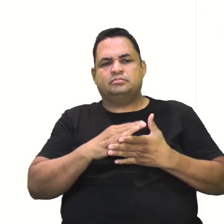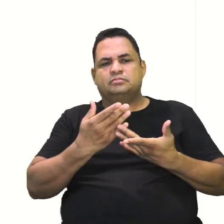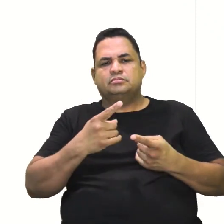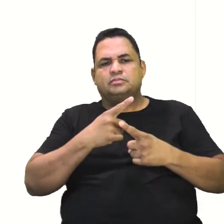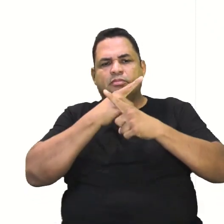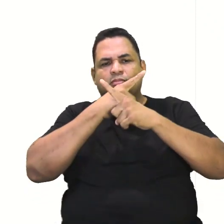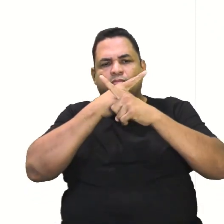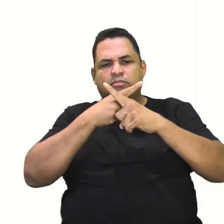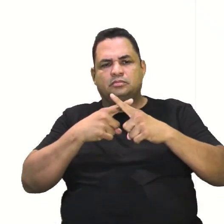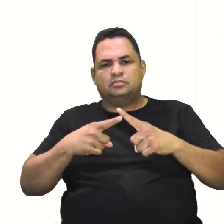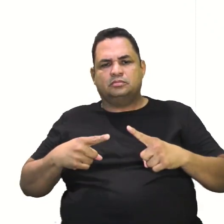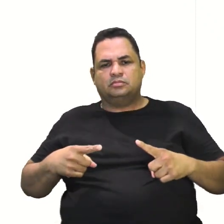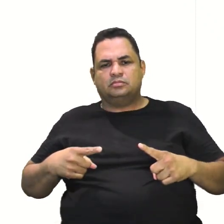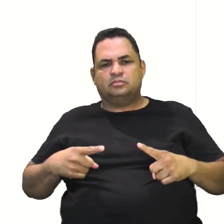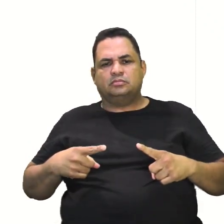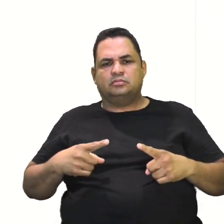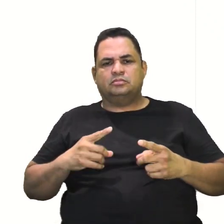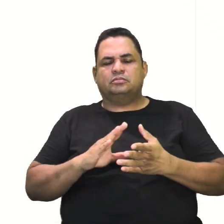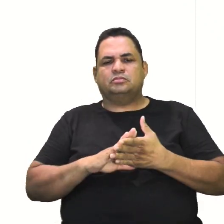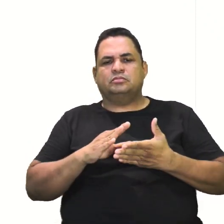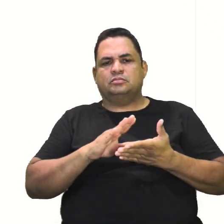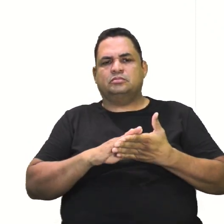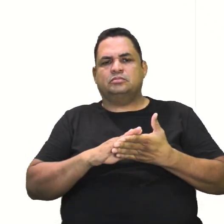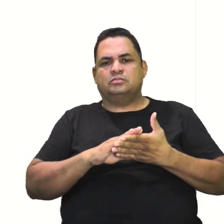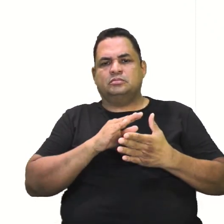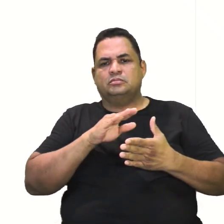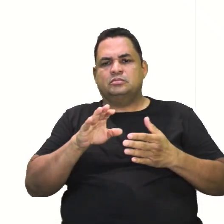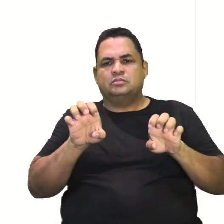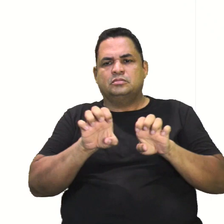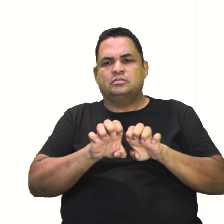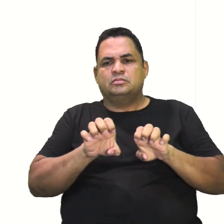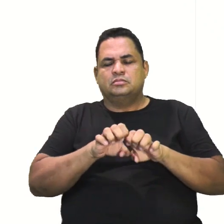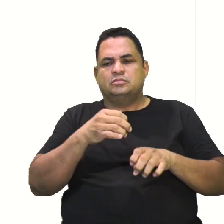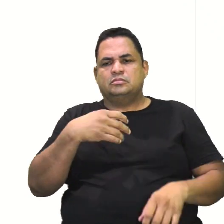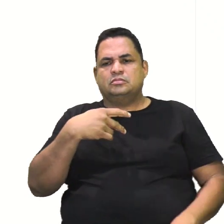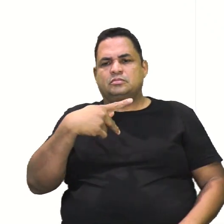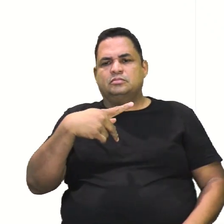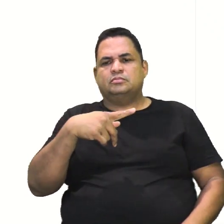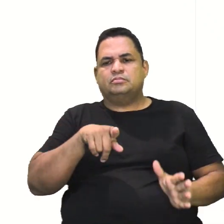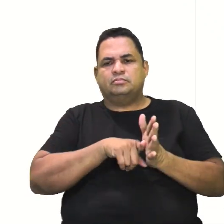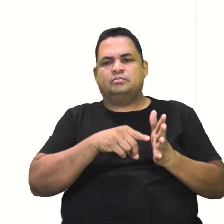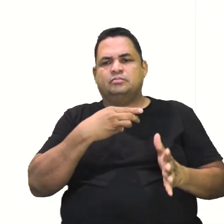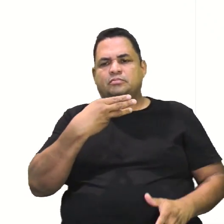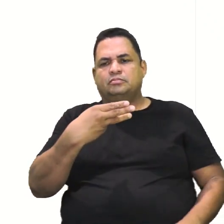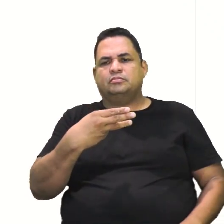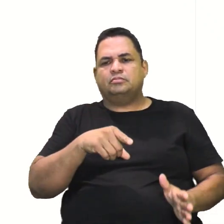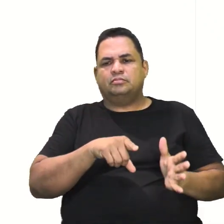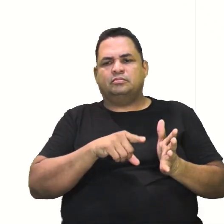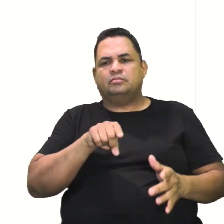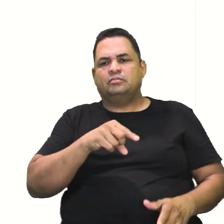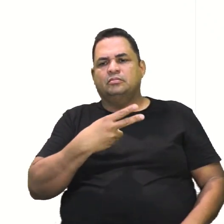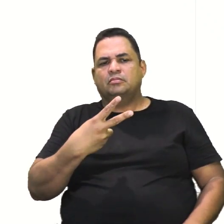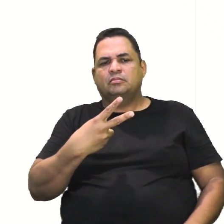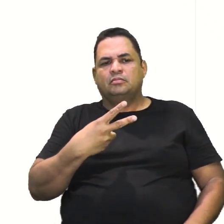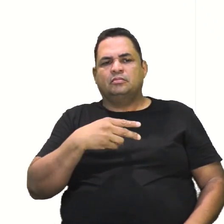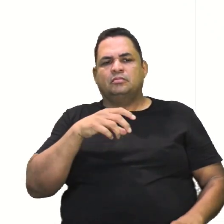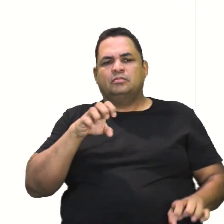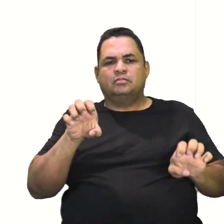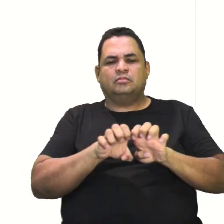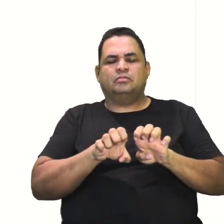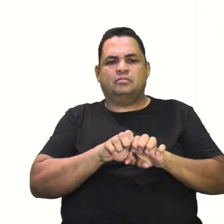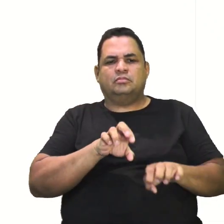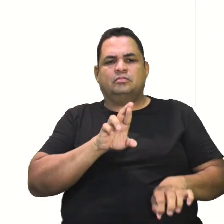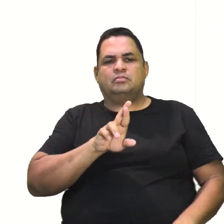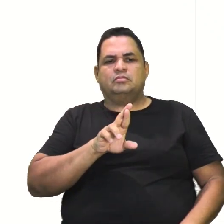é perpendicular à reta da equação dada. P menos 3 e 2 e